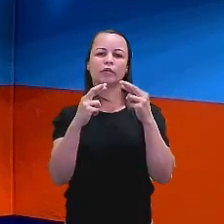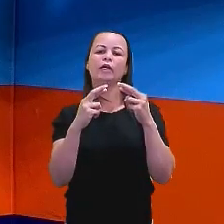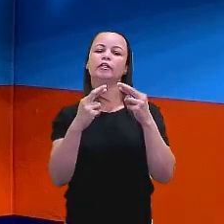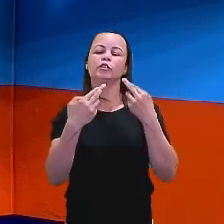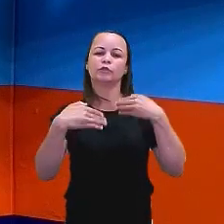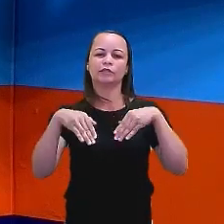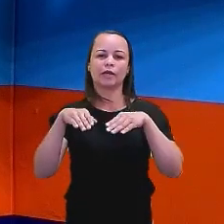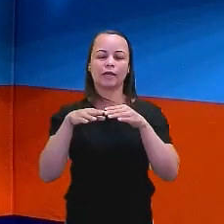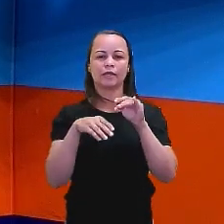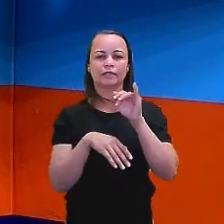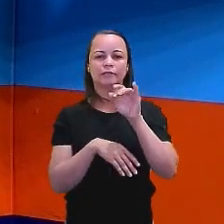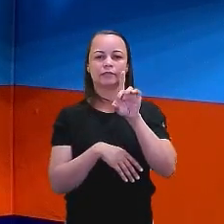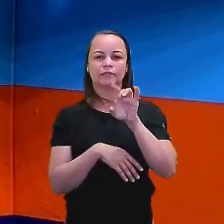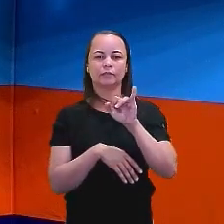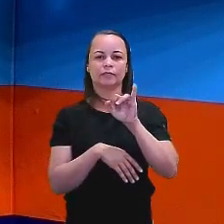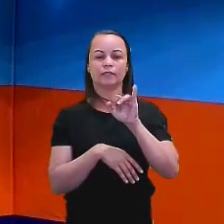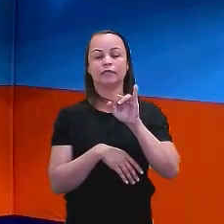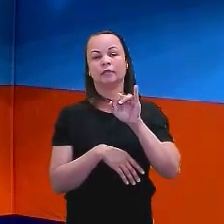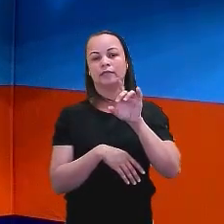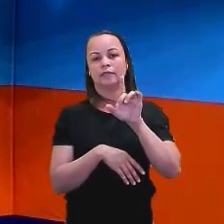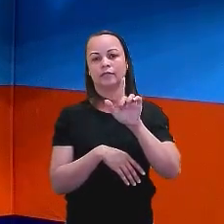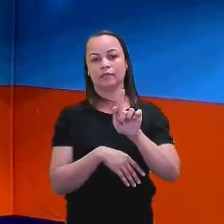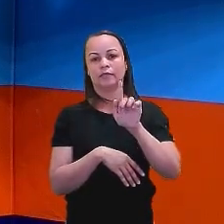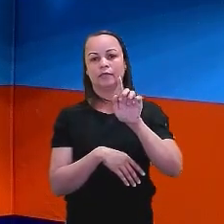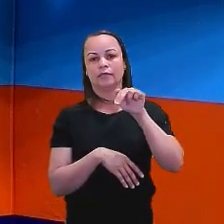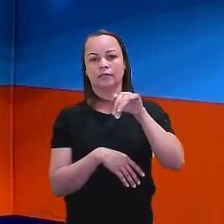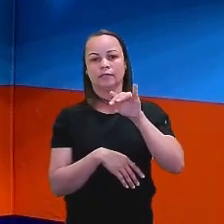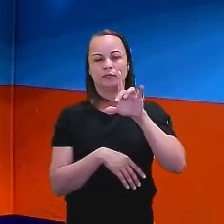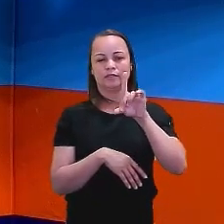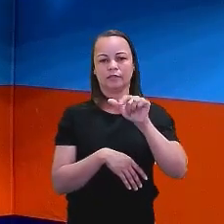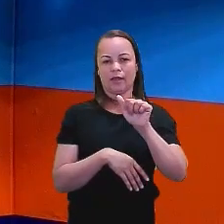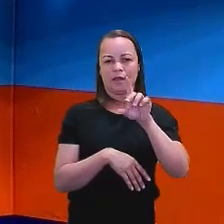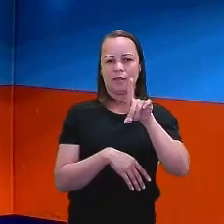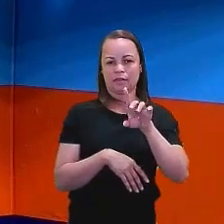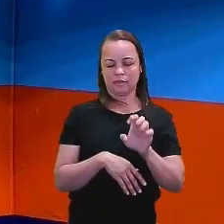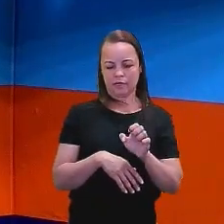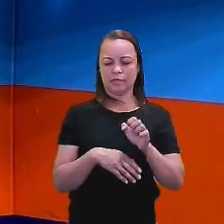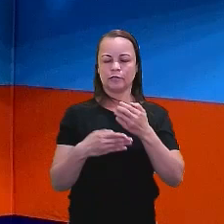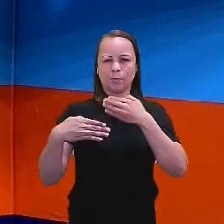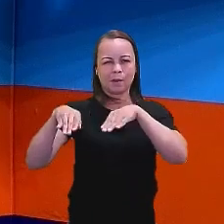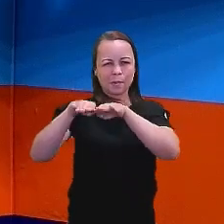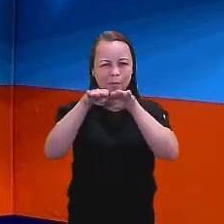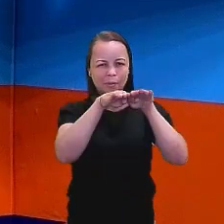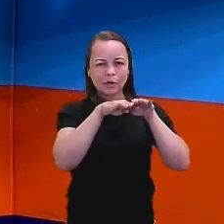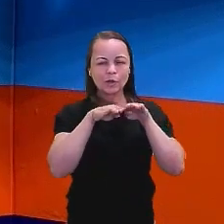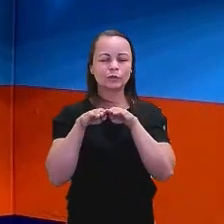de forma horizontal para todos. Então, o Dia da Consciência Negra